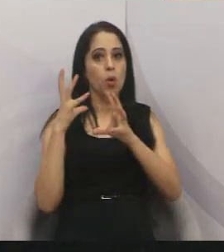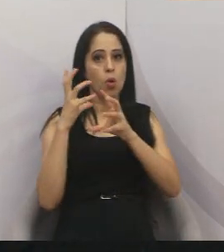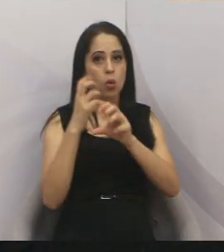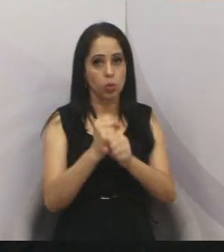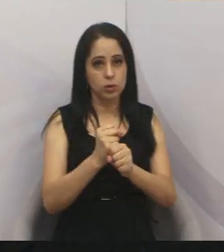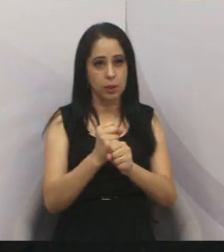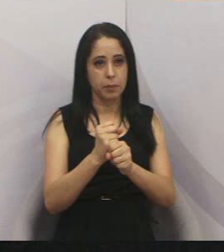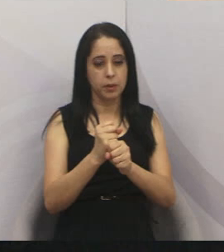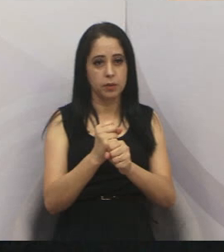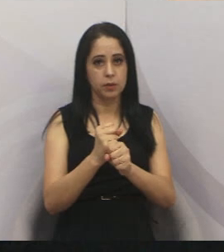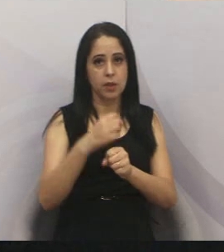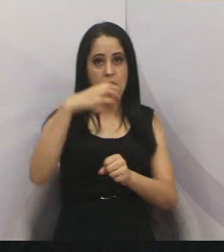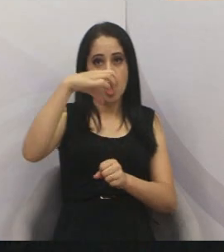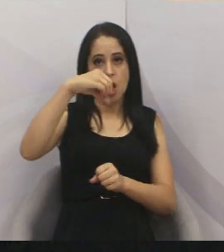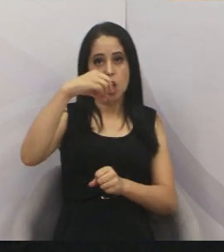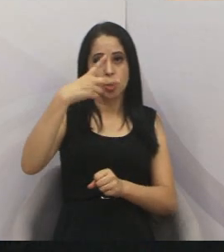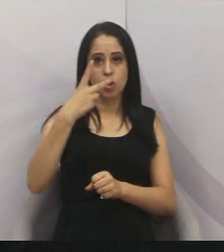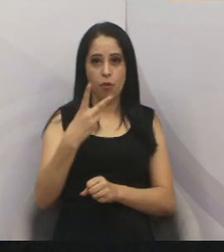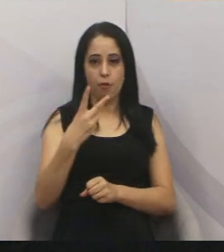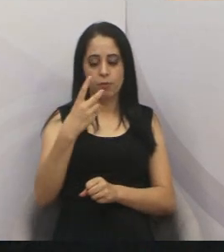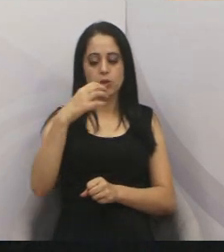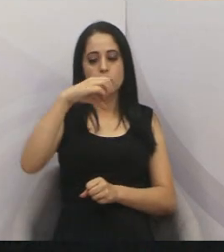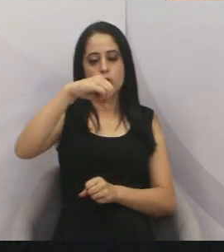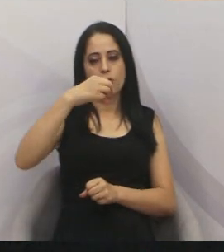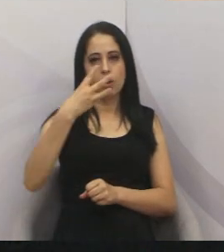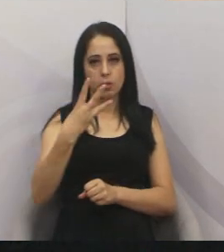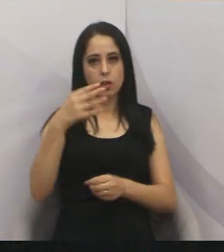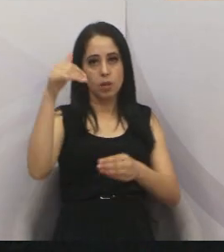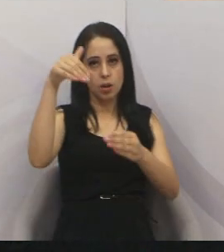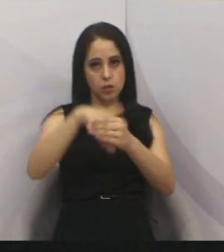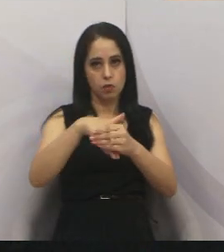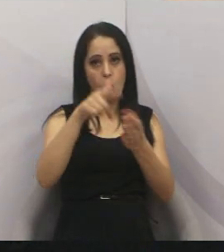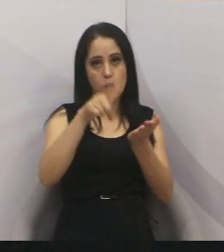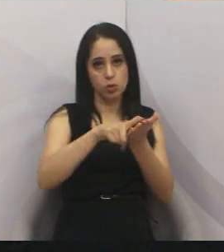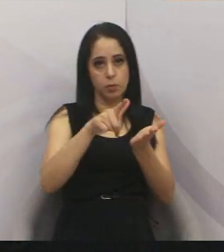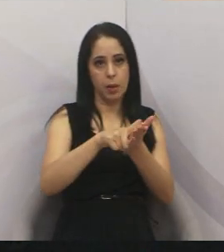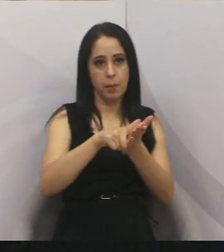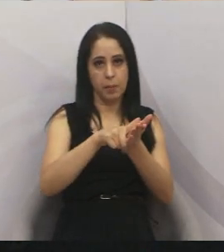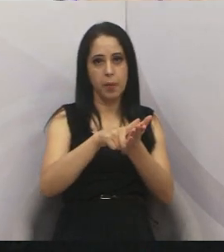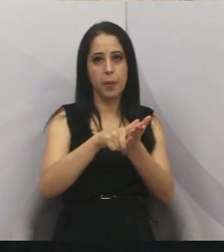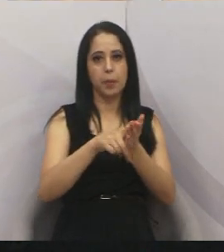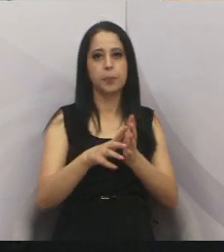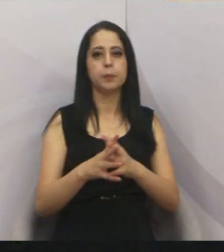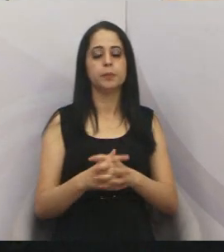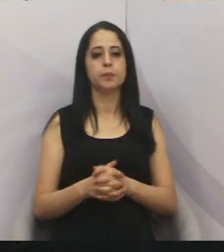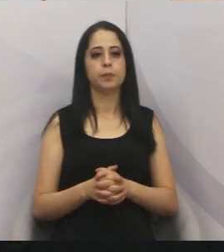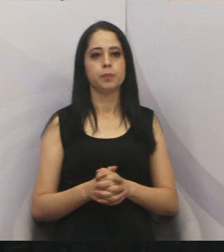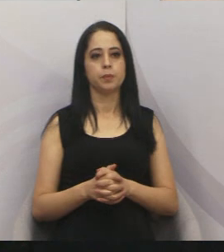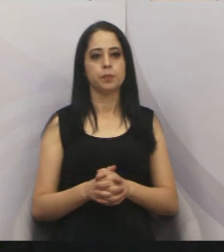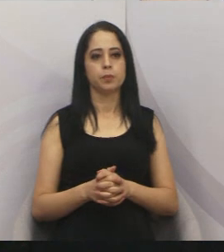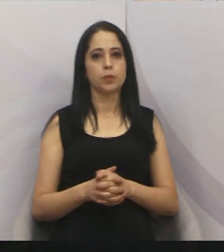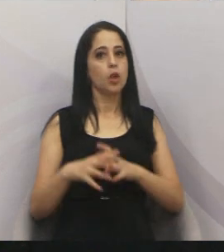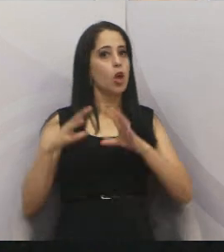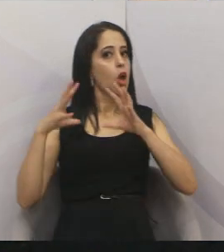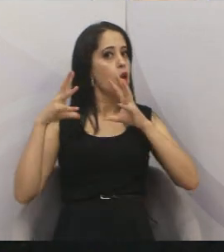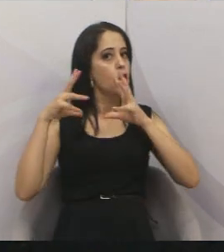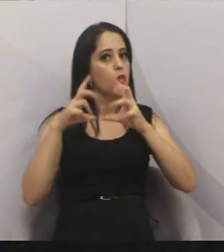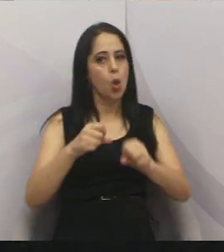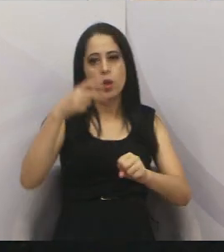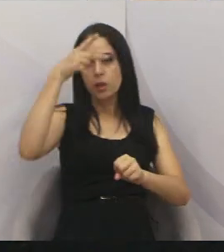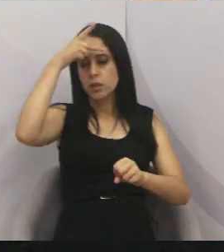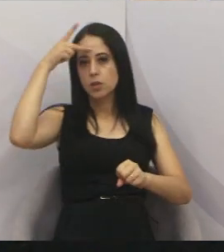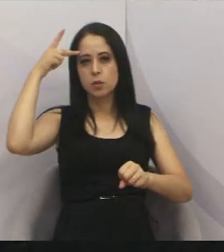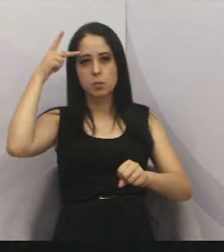Contabilizaram a quantia de 93 votos, restando 107 cédulas. Todos os